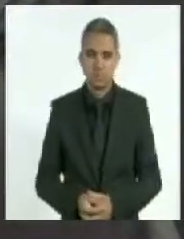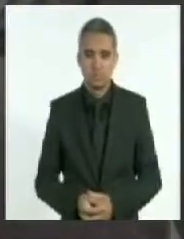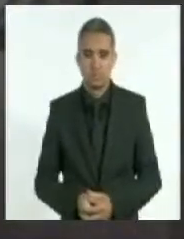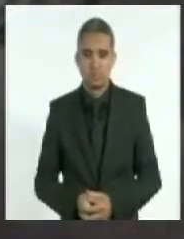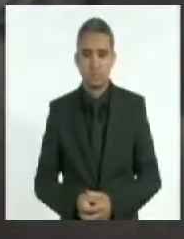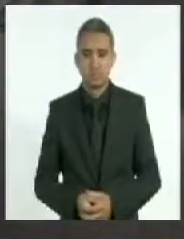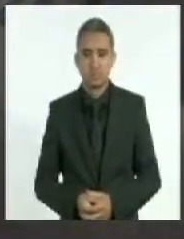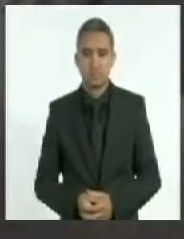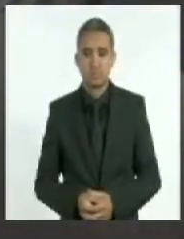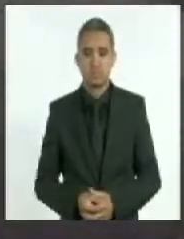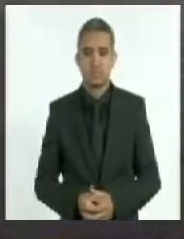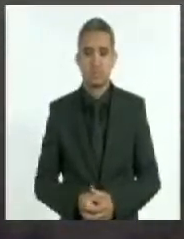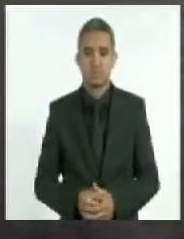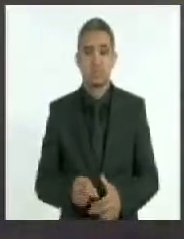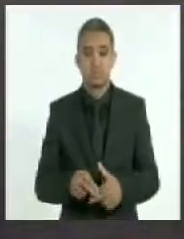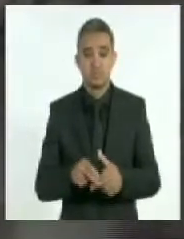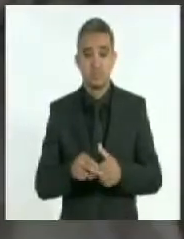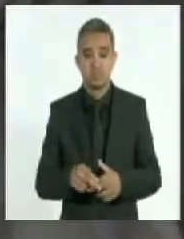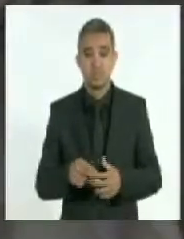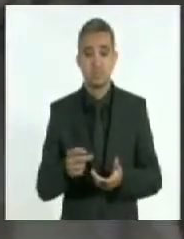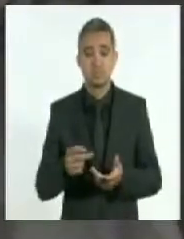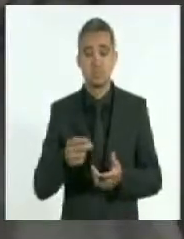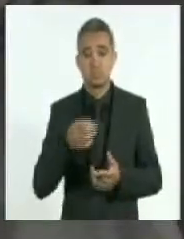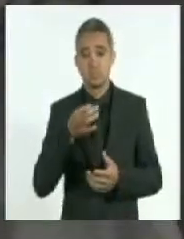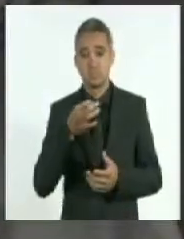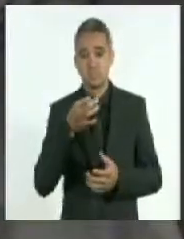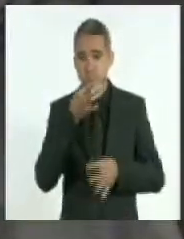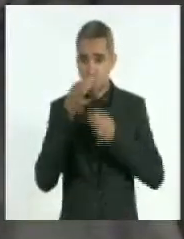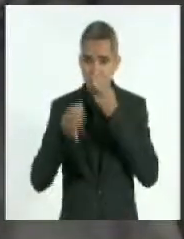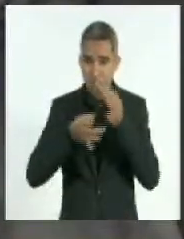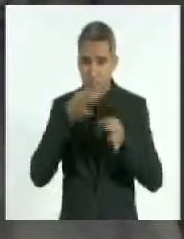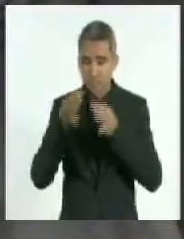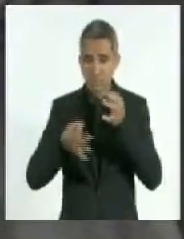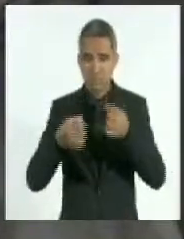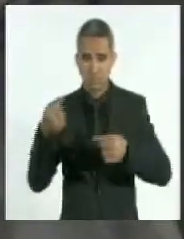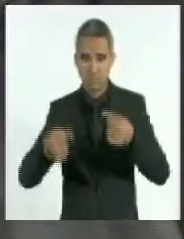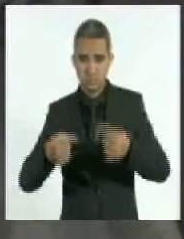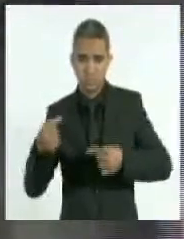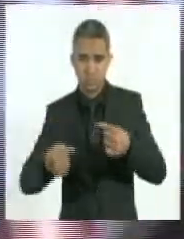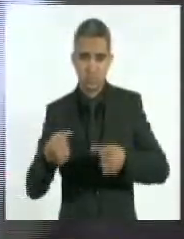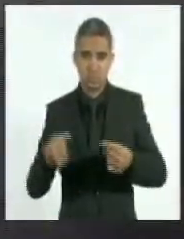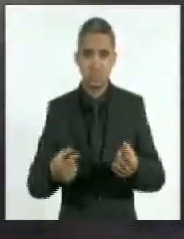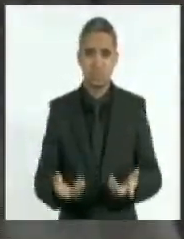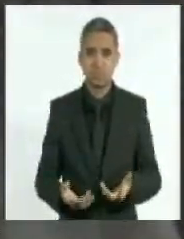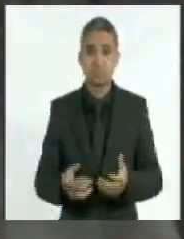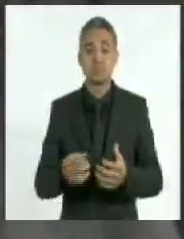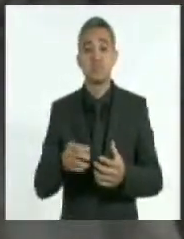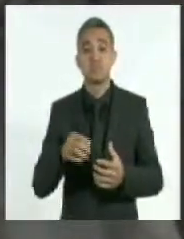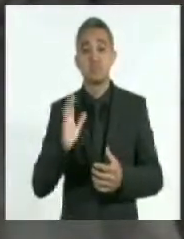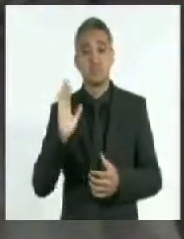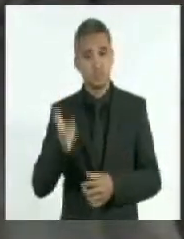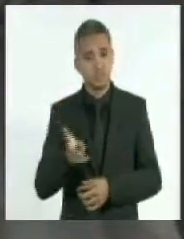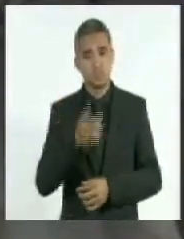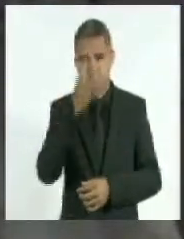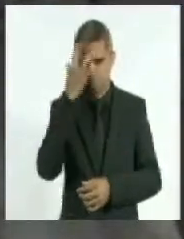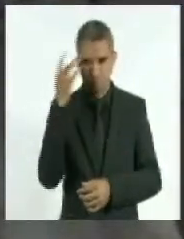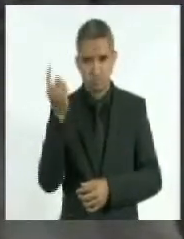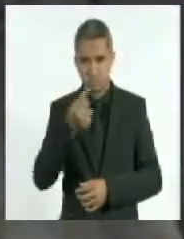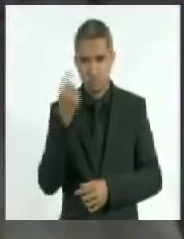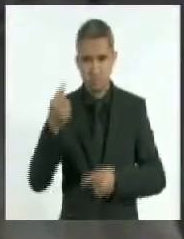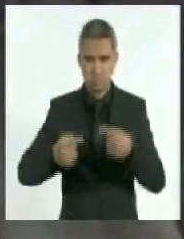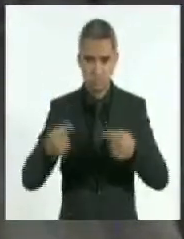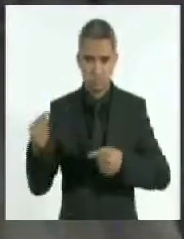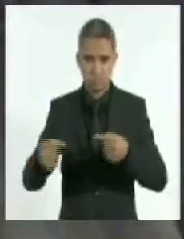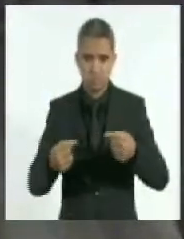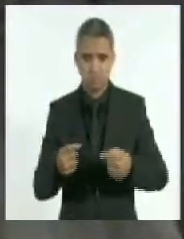essa discussão em torno de bitributação, de competência, de vício de iniciativa, que é bem discutido, já tem